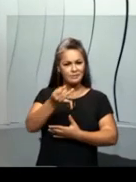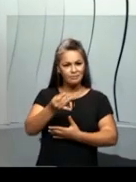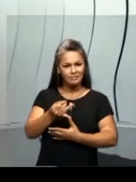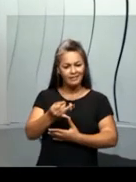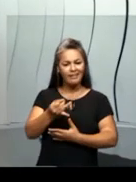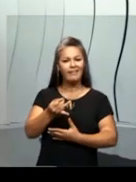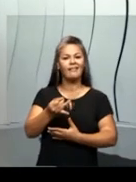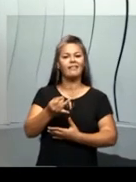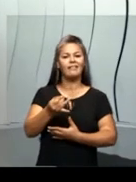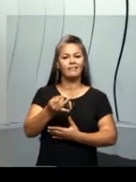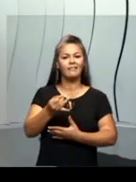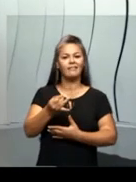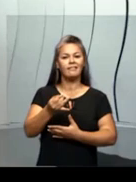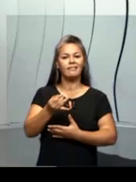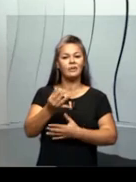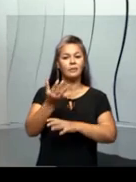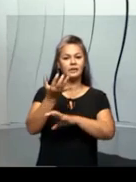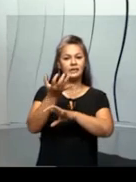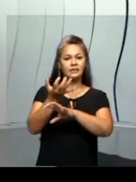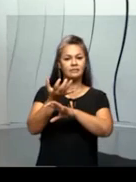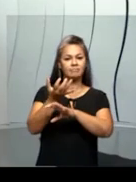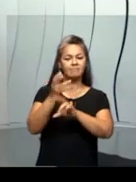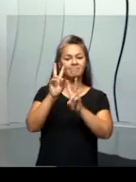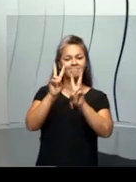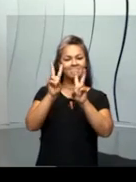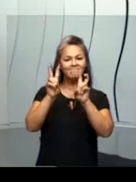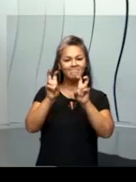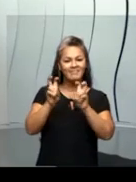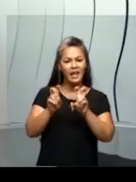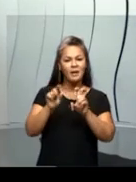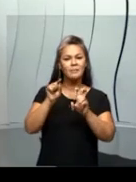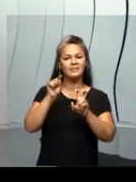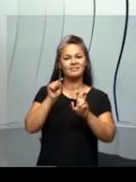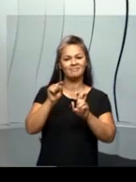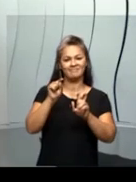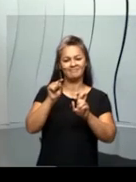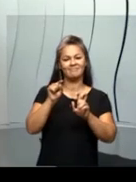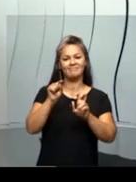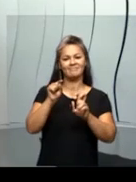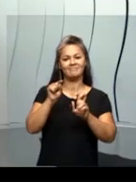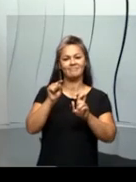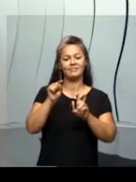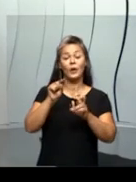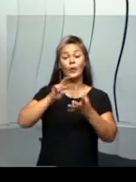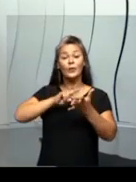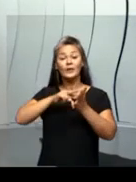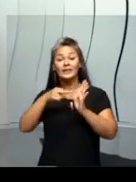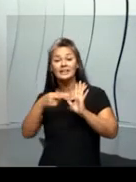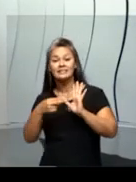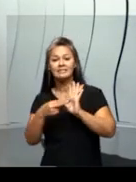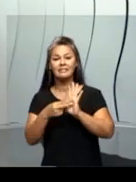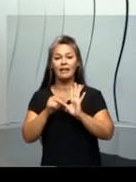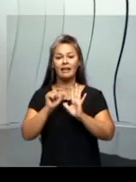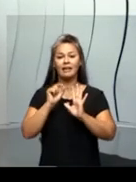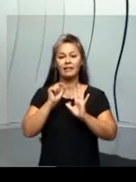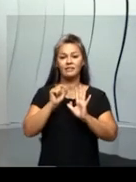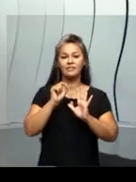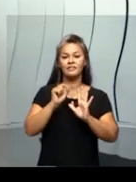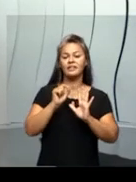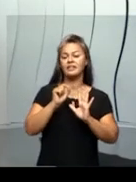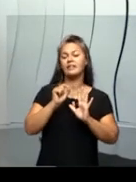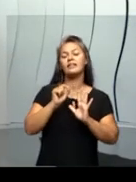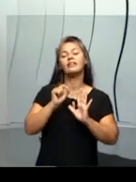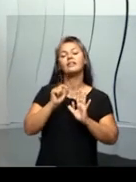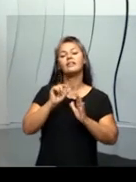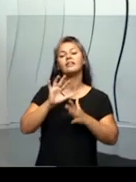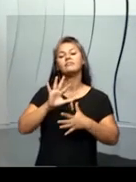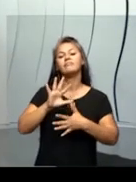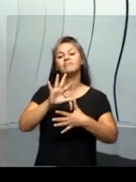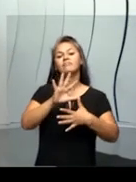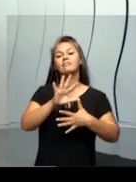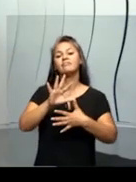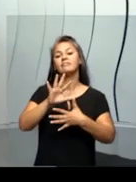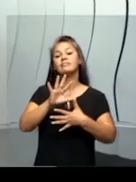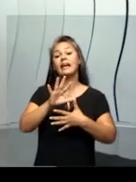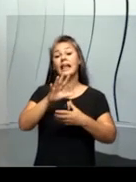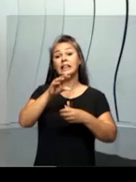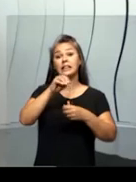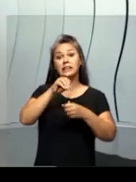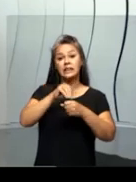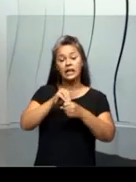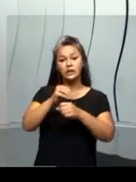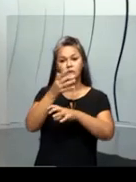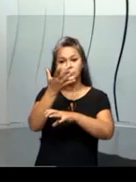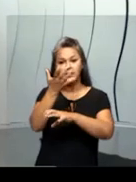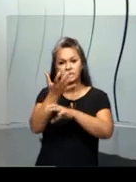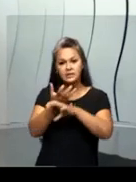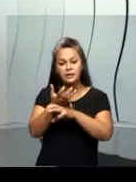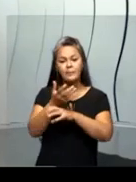ok? Então, nós vamos aqui entender um pouco o que essa cartografia está trazendo para dentro da geografia. Qual é essa